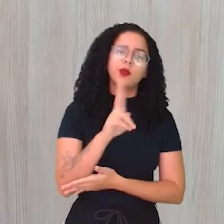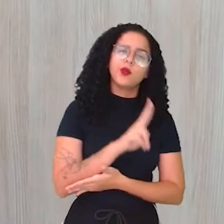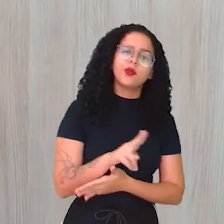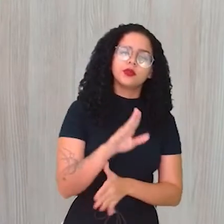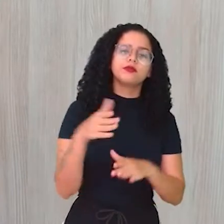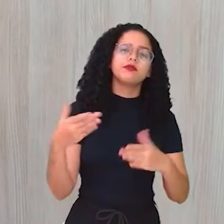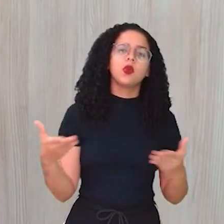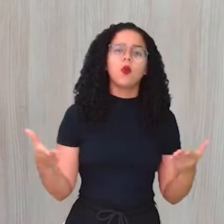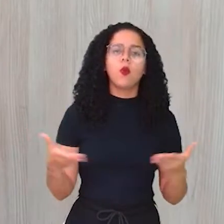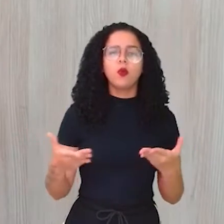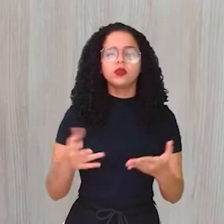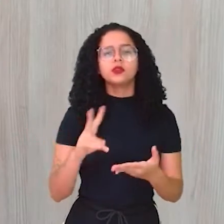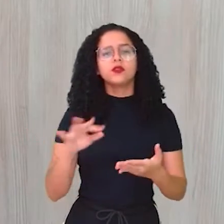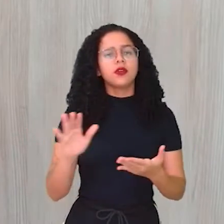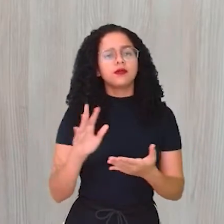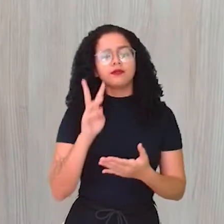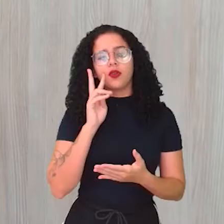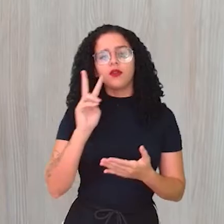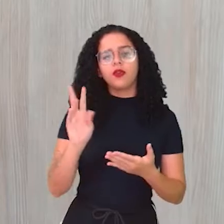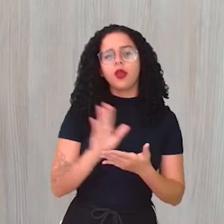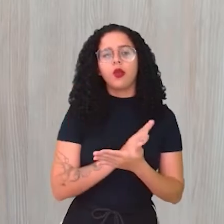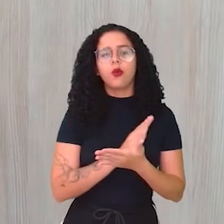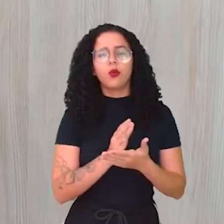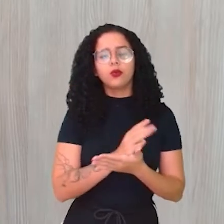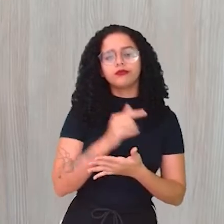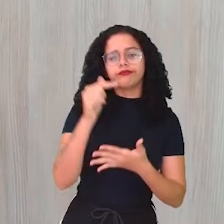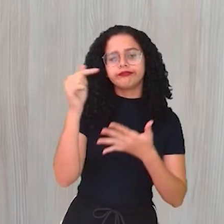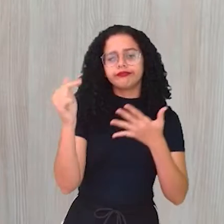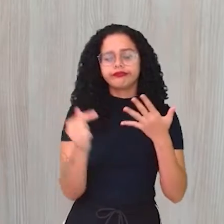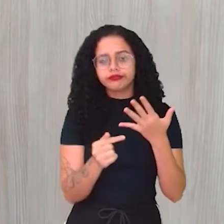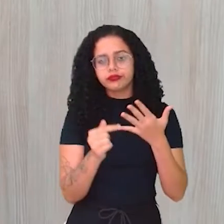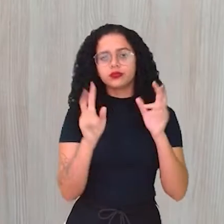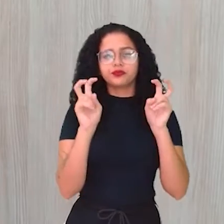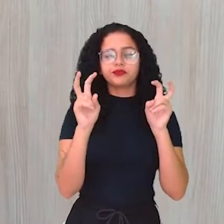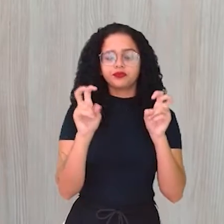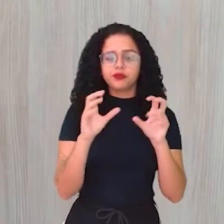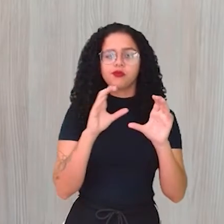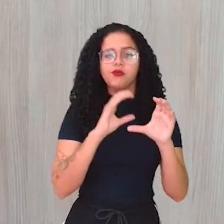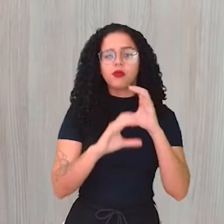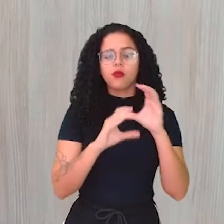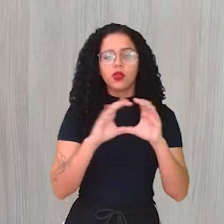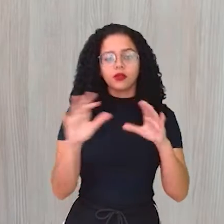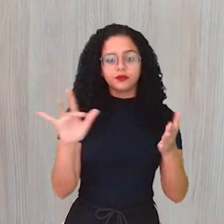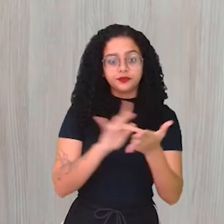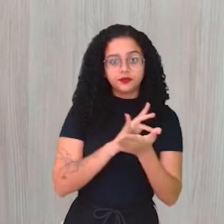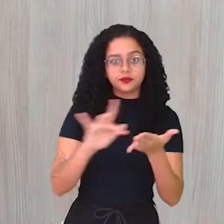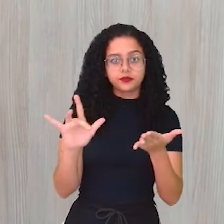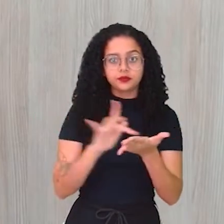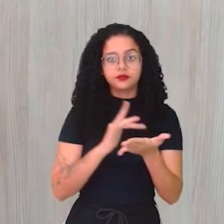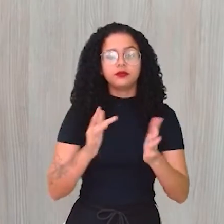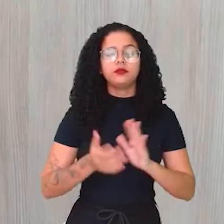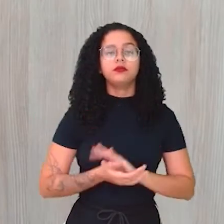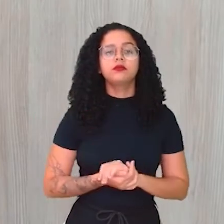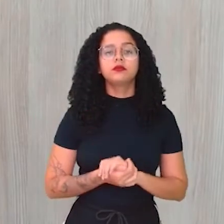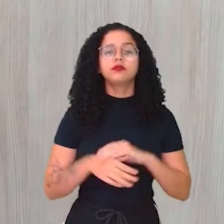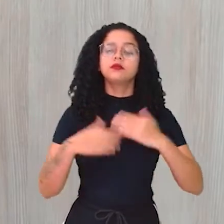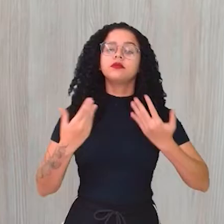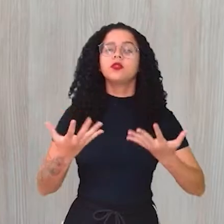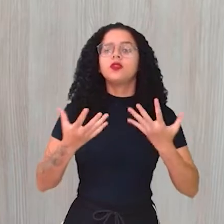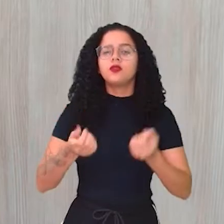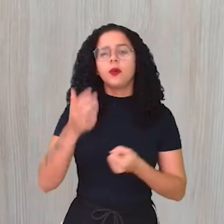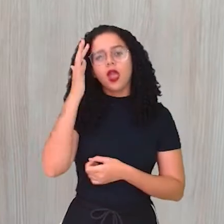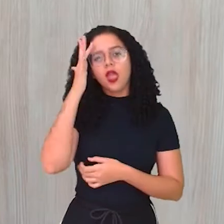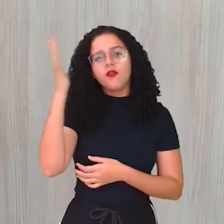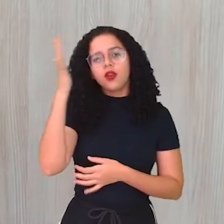hoje a gente vai trazer alguns aspectos dessa comunicação permeada pelas tecnologias digitais, não é isso? Exatamente, a gente vai refletir, porque